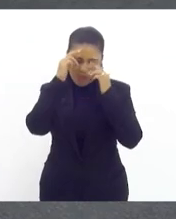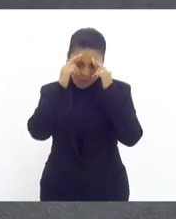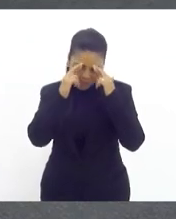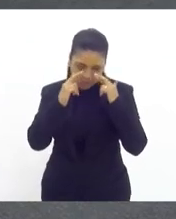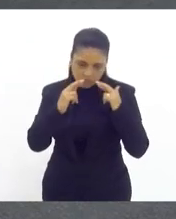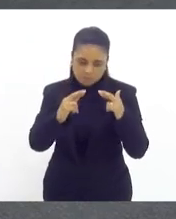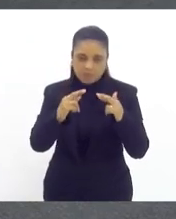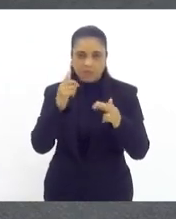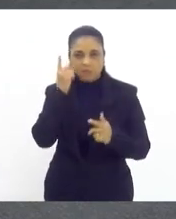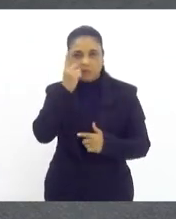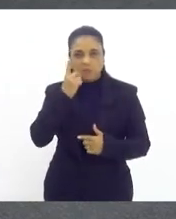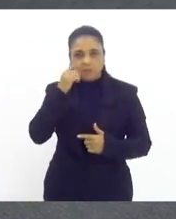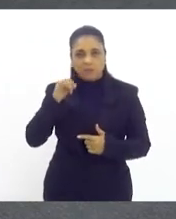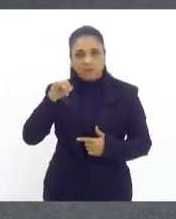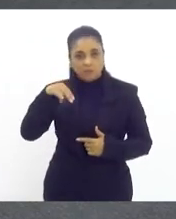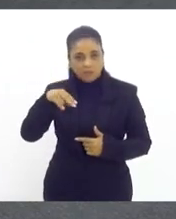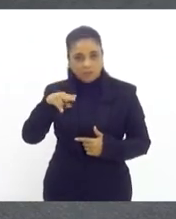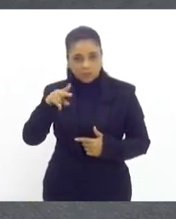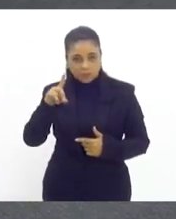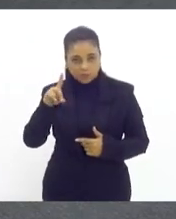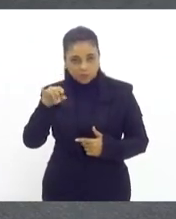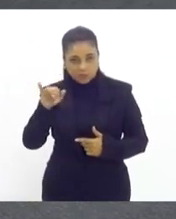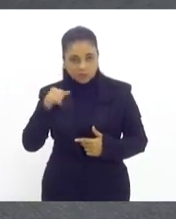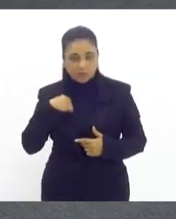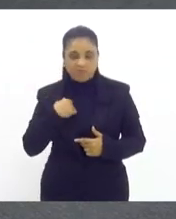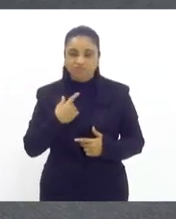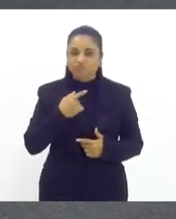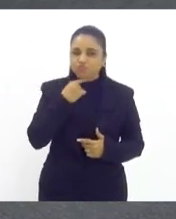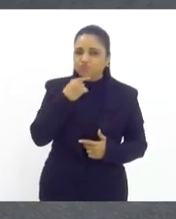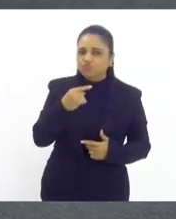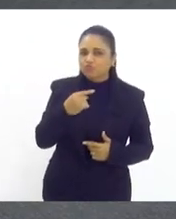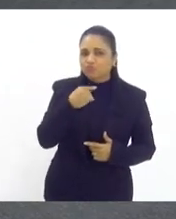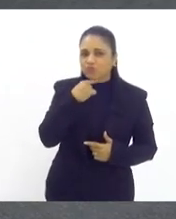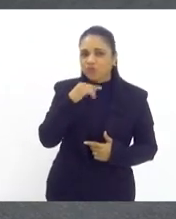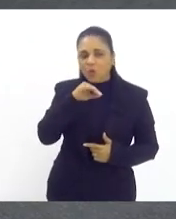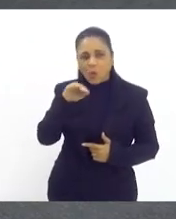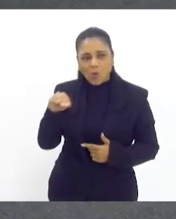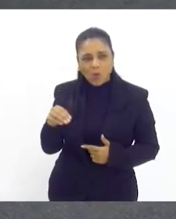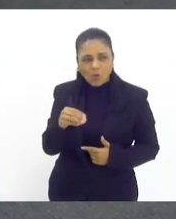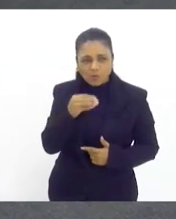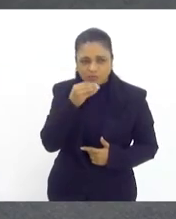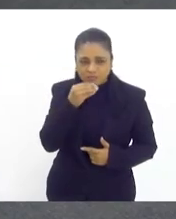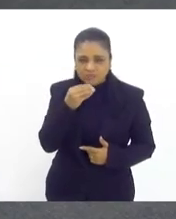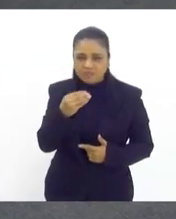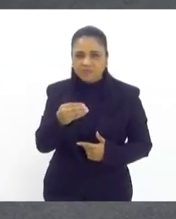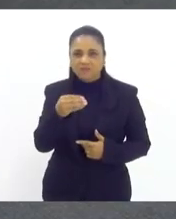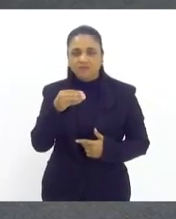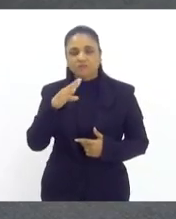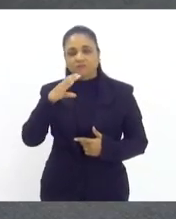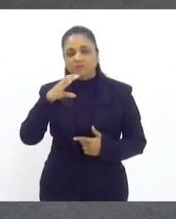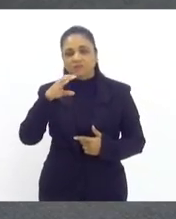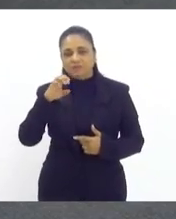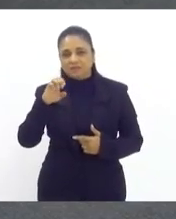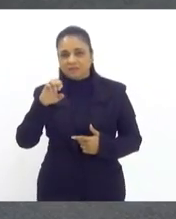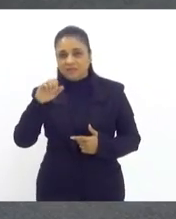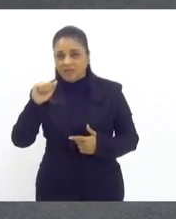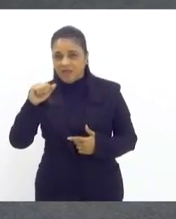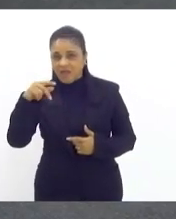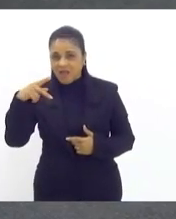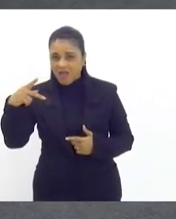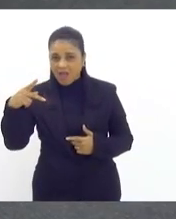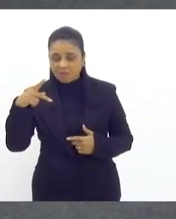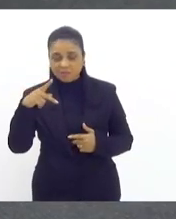dúvidas quanto a oportunidade do aproveitamento do SEAP no programa